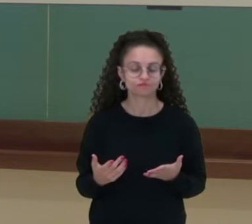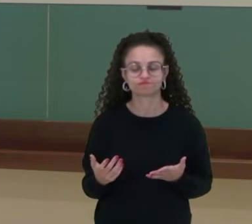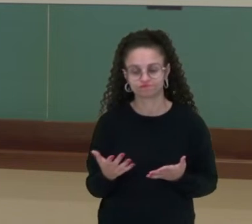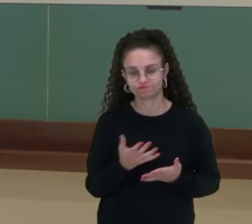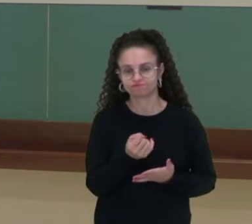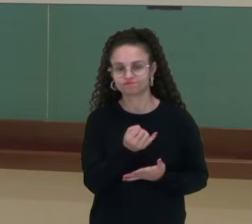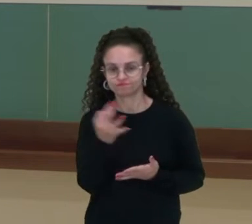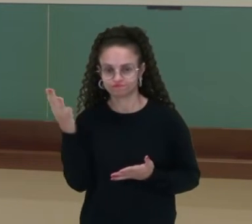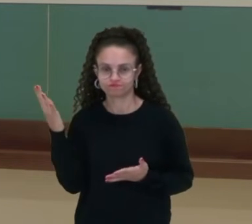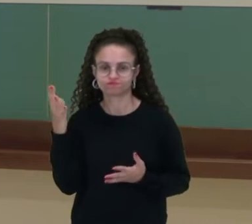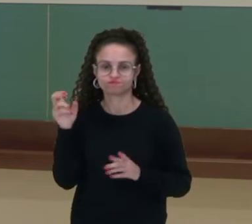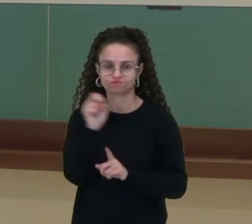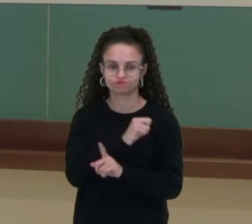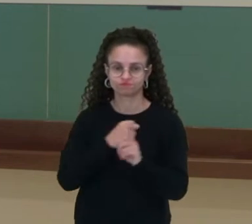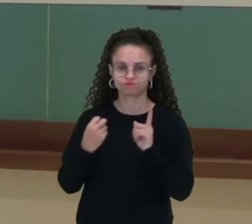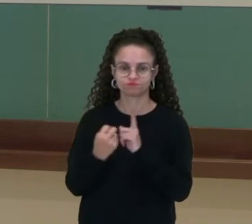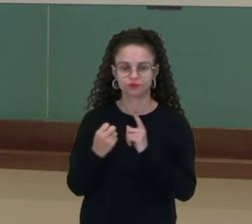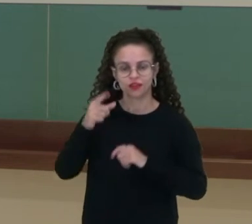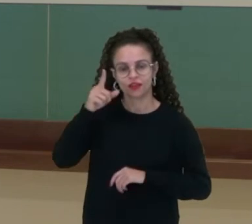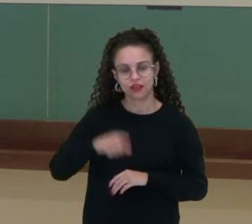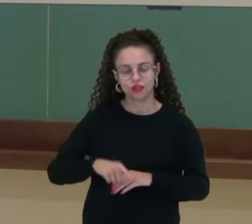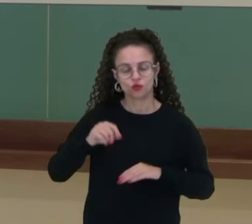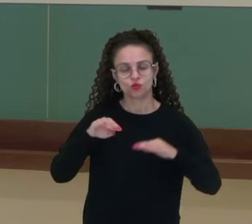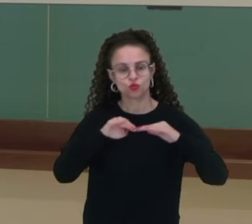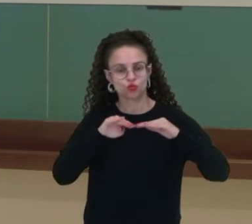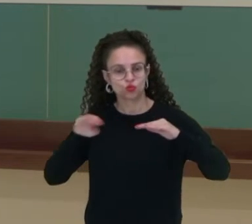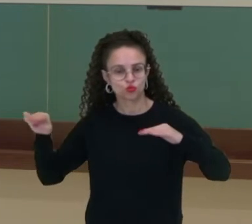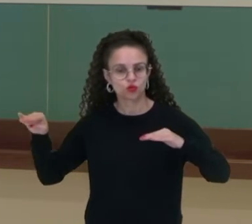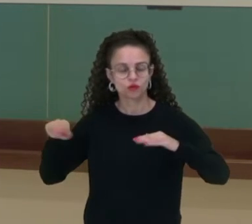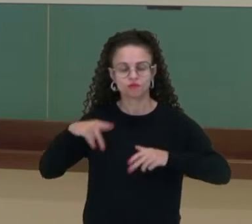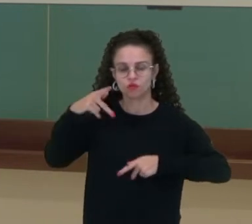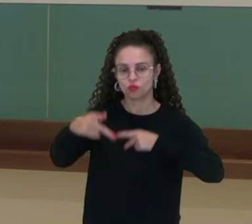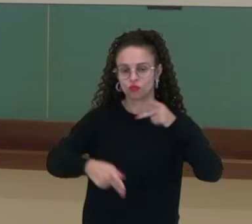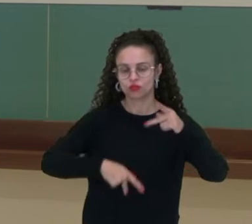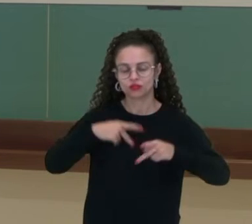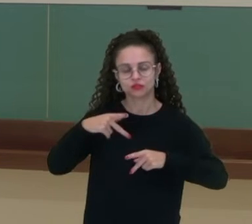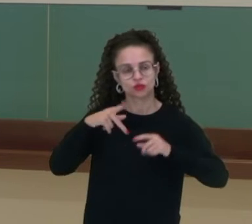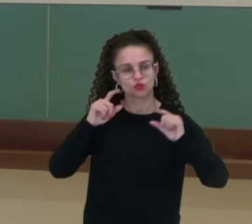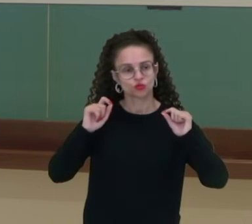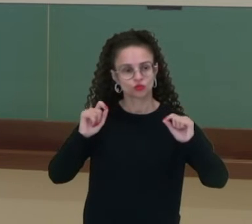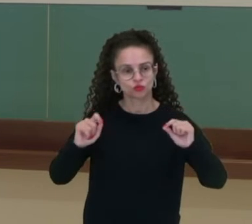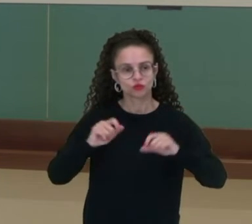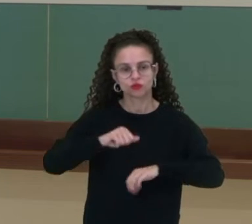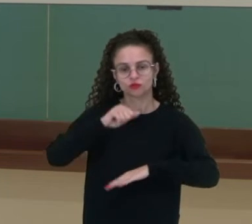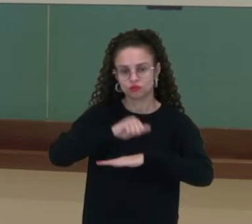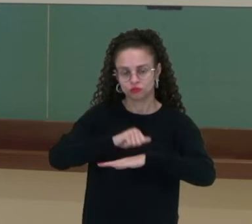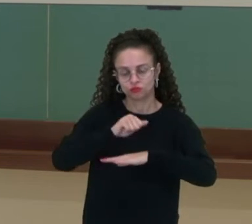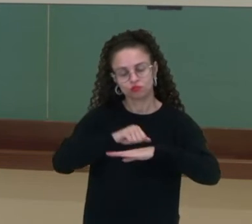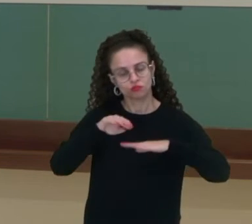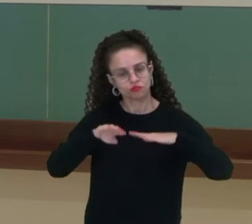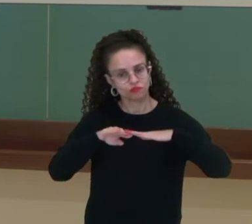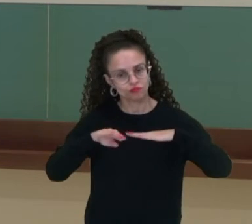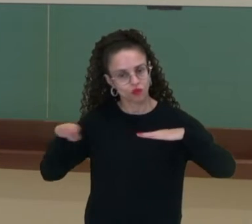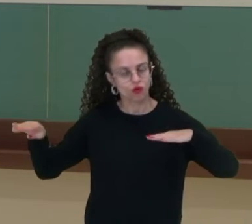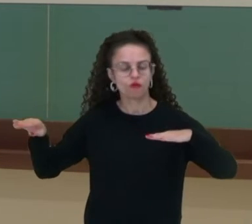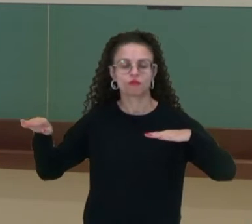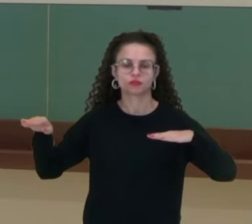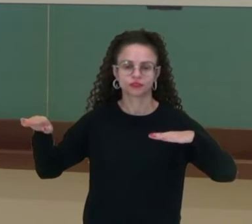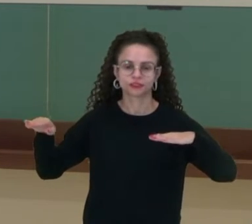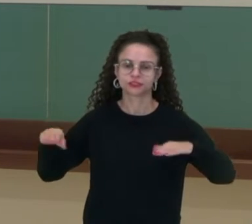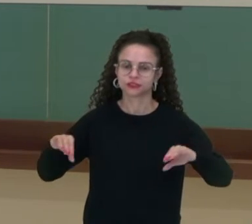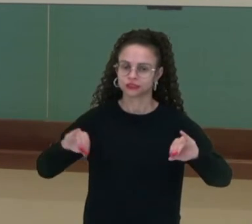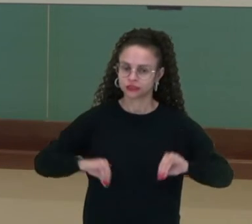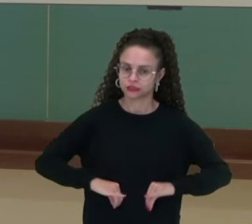sociedade, né, está dentro da faixa de população considerada, né, pobre, né? Uma população que